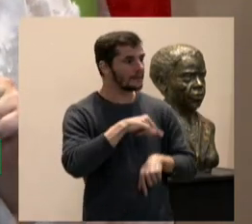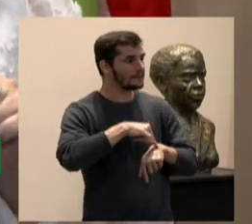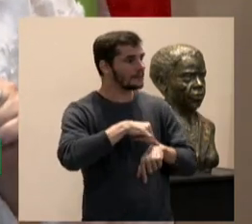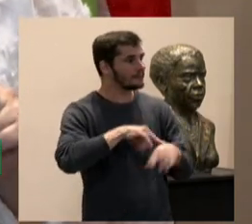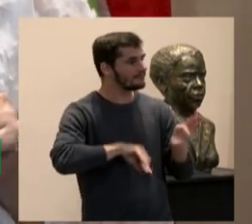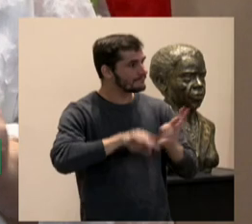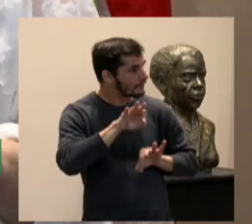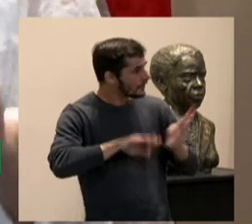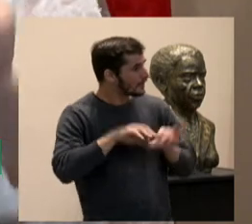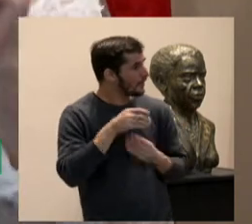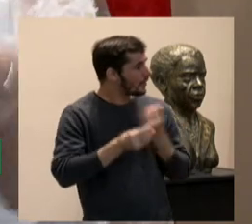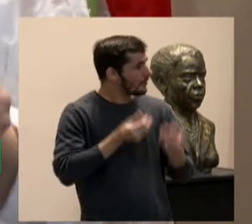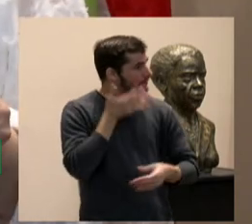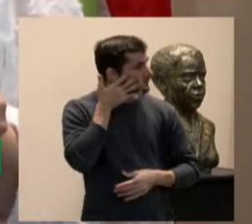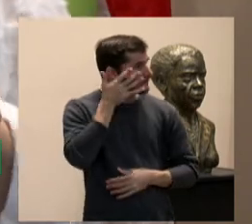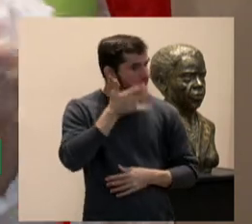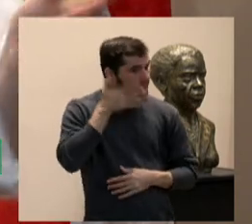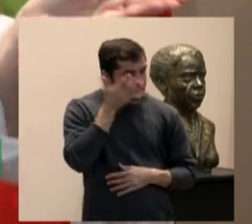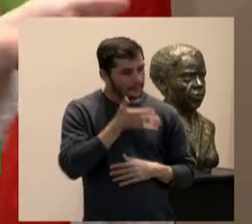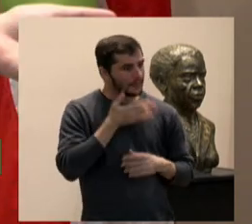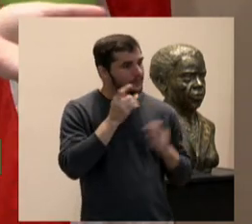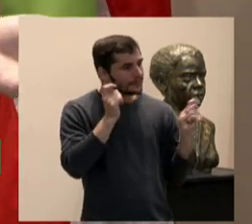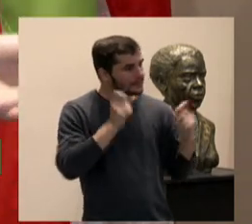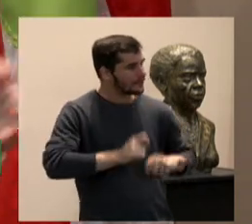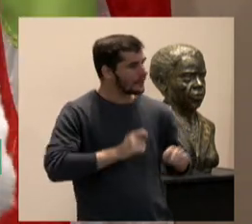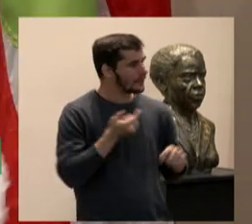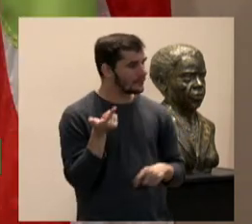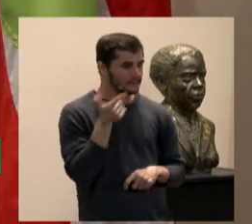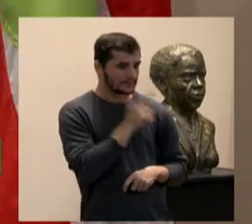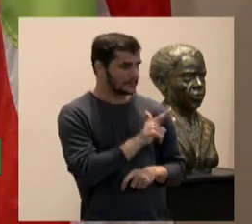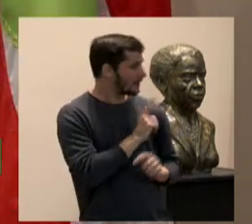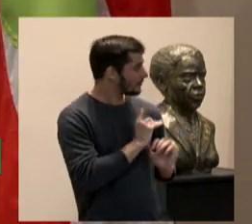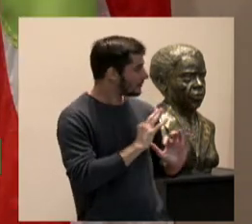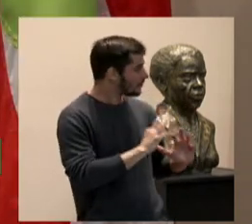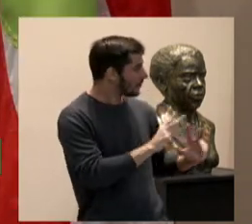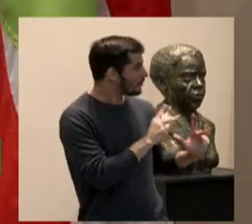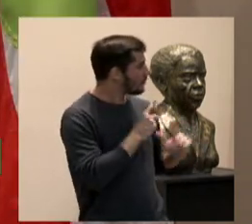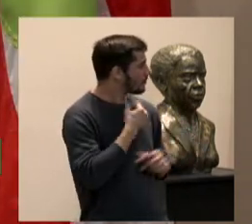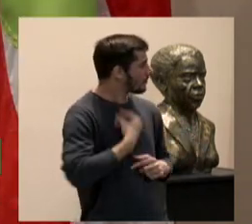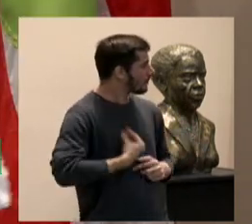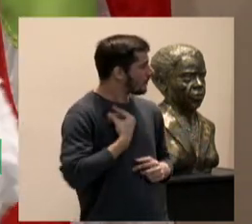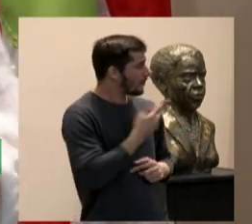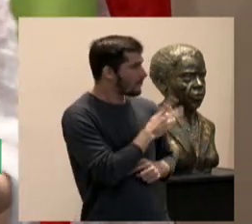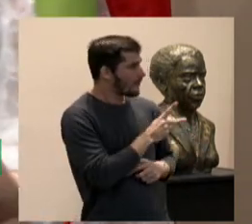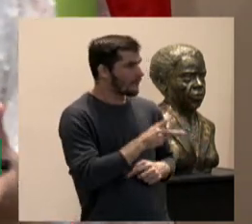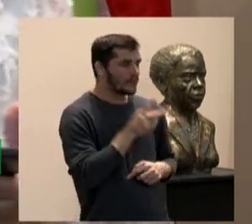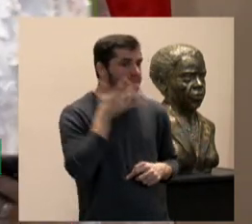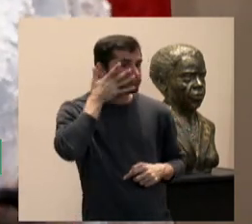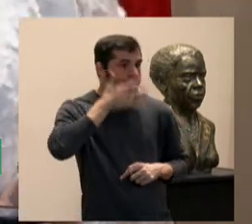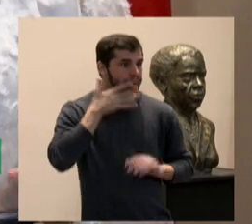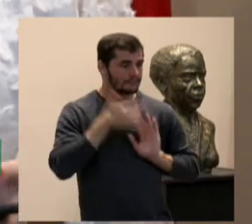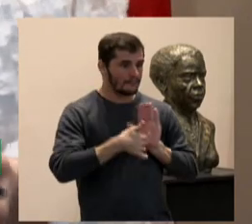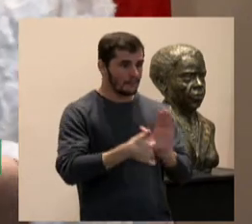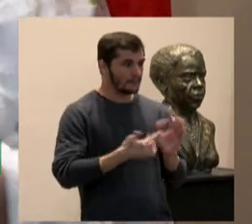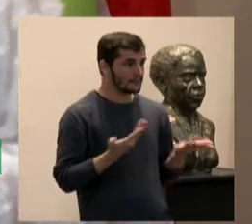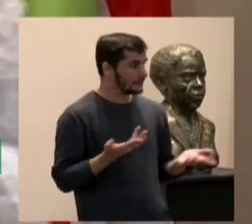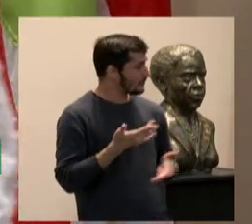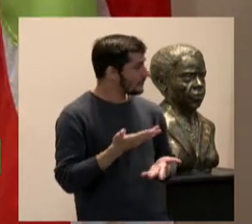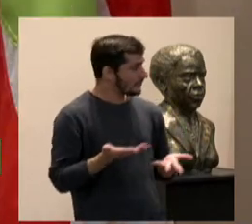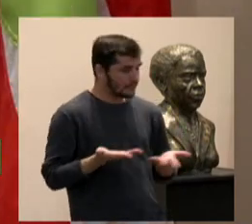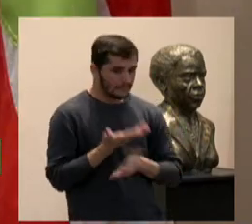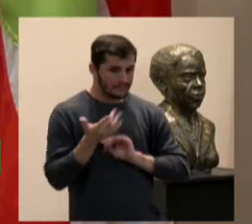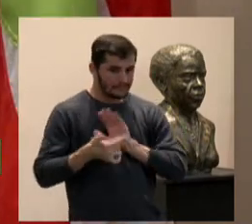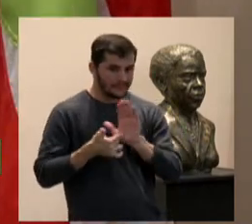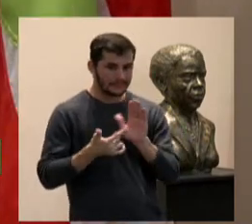maneira possível para privilegiar a fala das professoras. Então, eu não vou fazer nenhuma